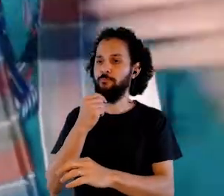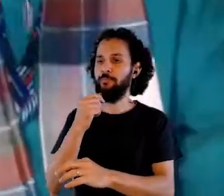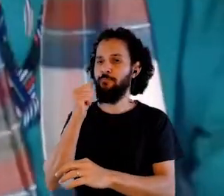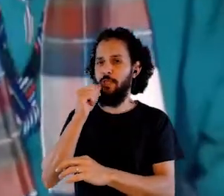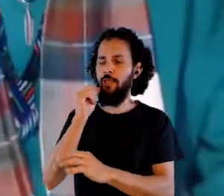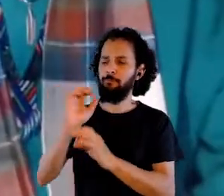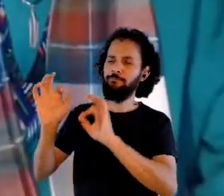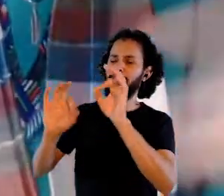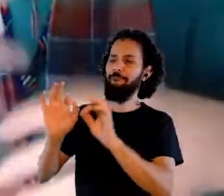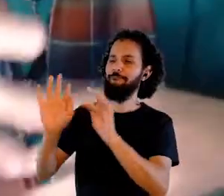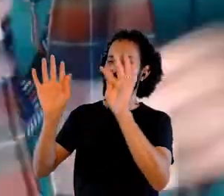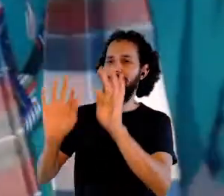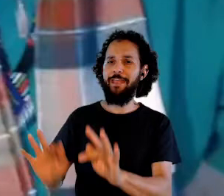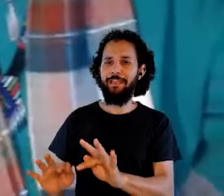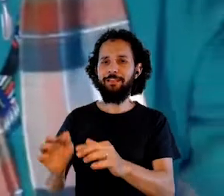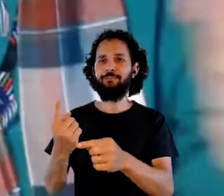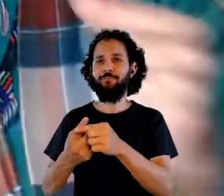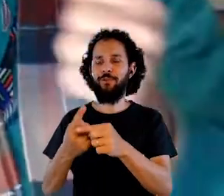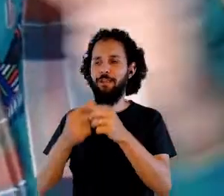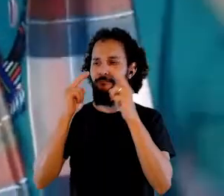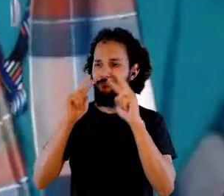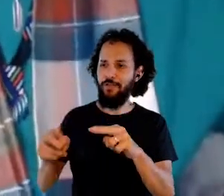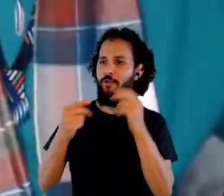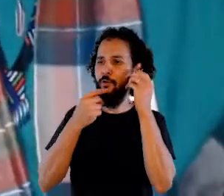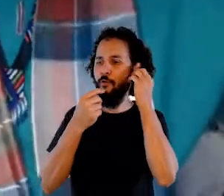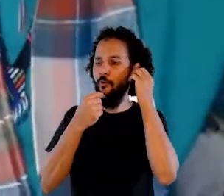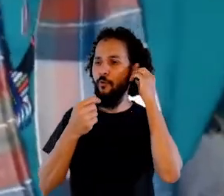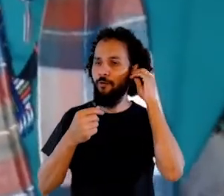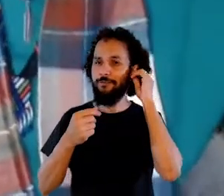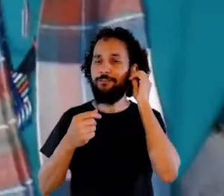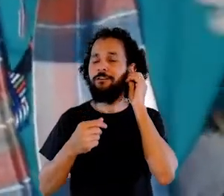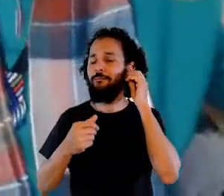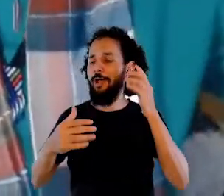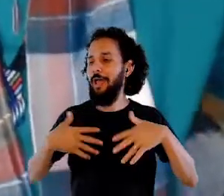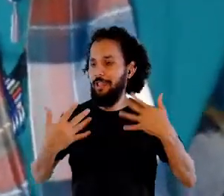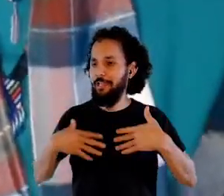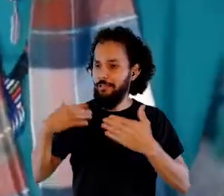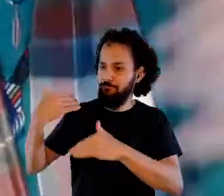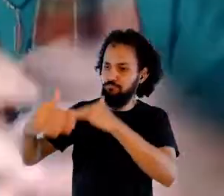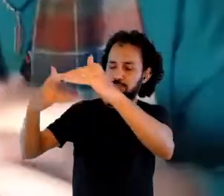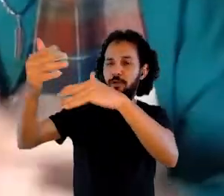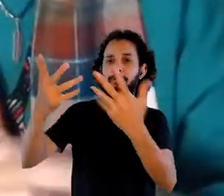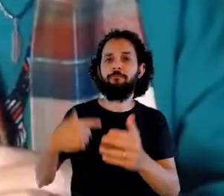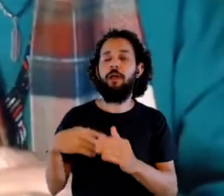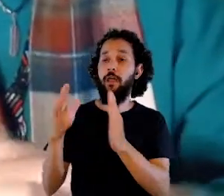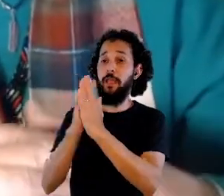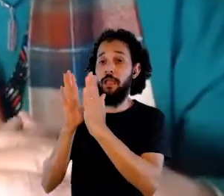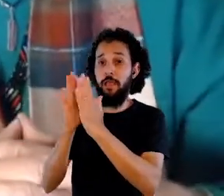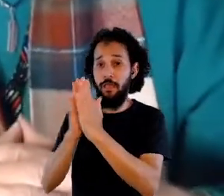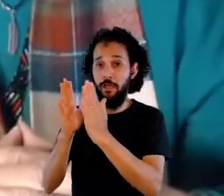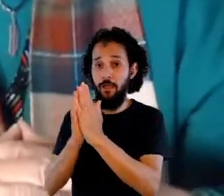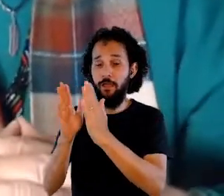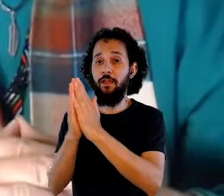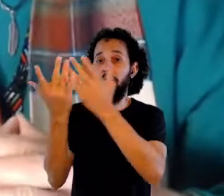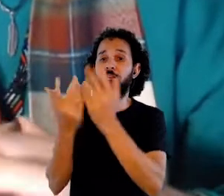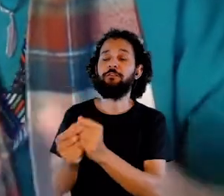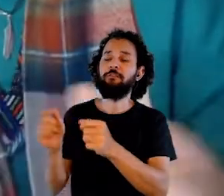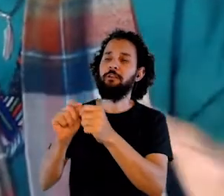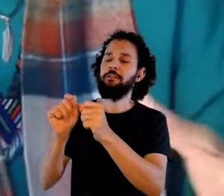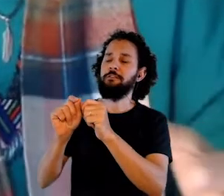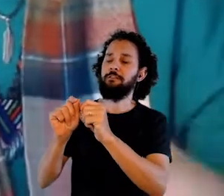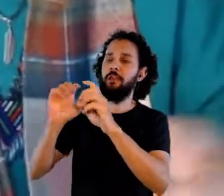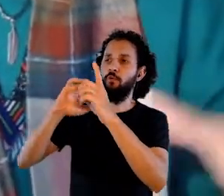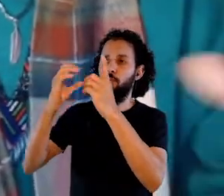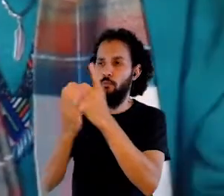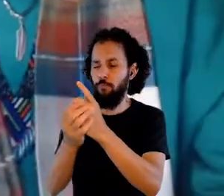ele via que os homens se alegravam, prosperaram, rezavam, faziam cerimônias, essa coisa toda. E daí os